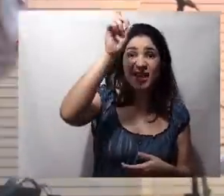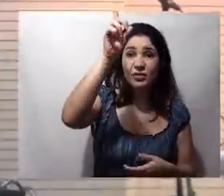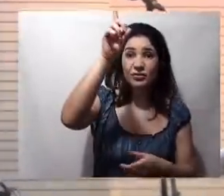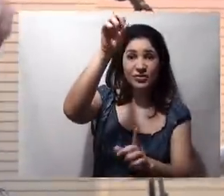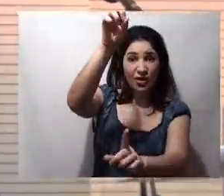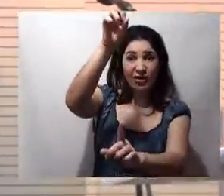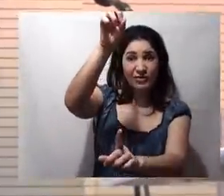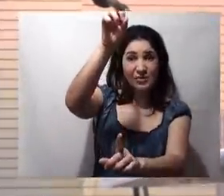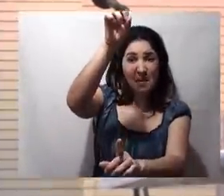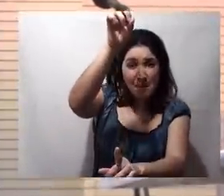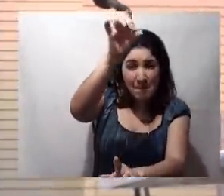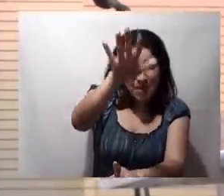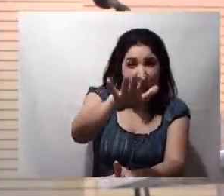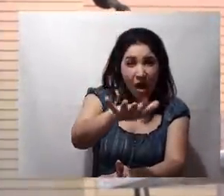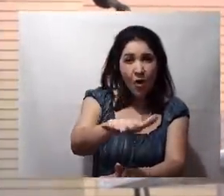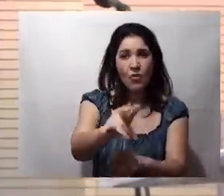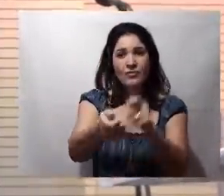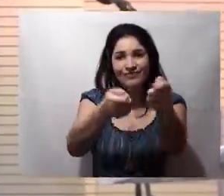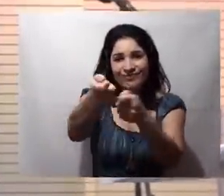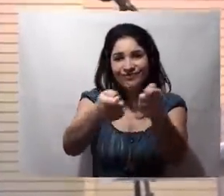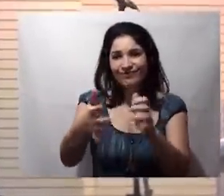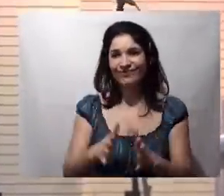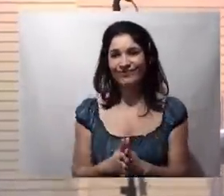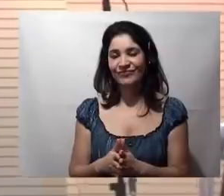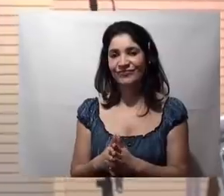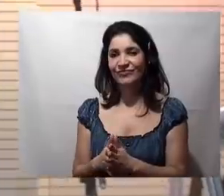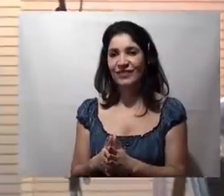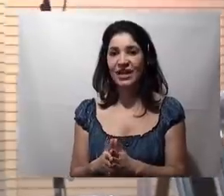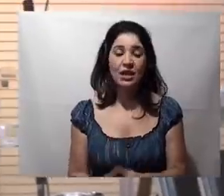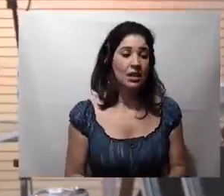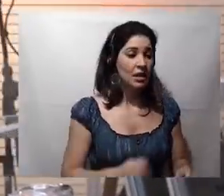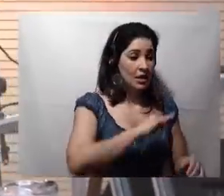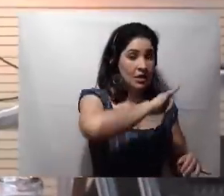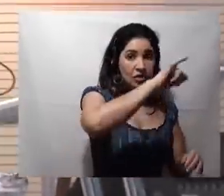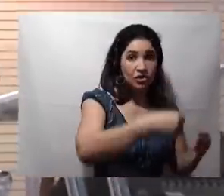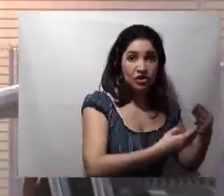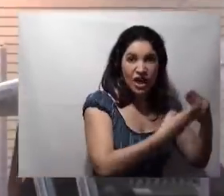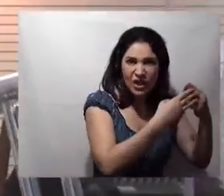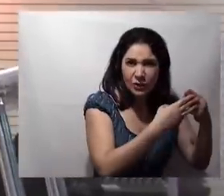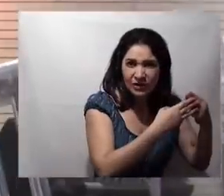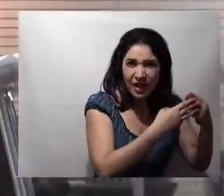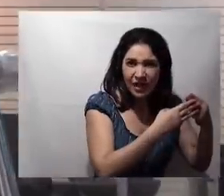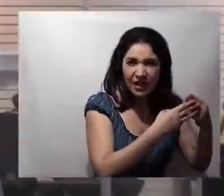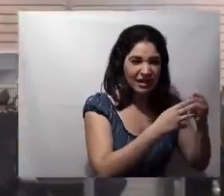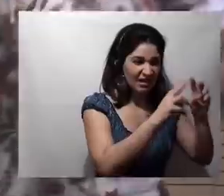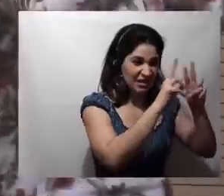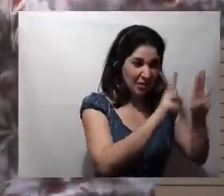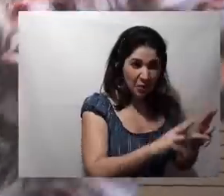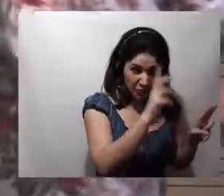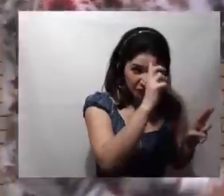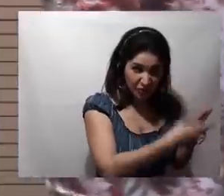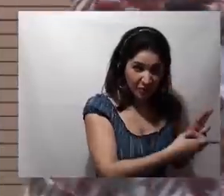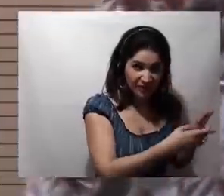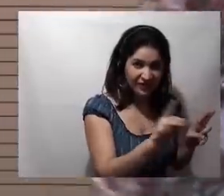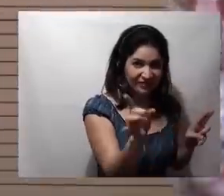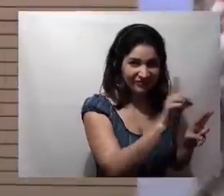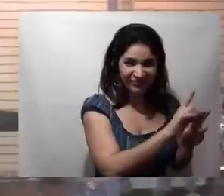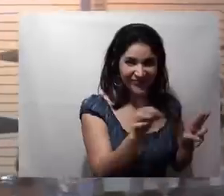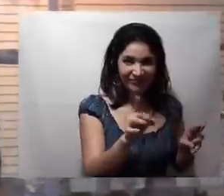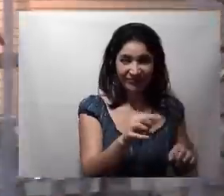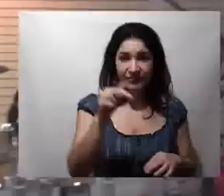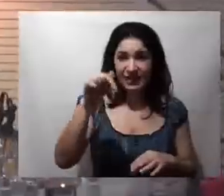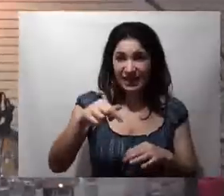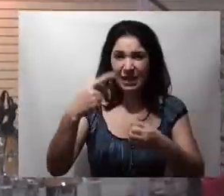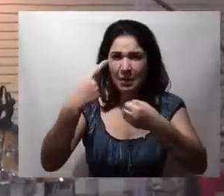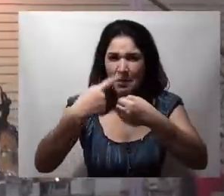de deus em jerusalém não é novo tudo eu sou bem jerusalém não é a violência da babilônia em belo